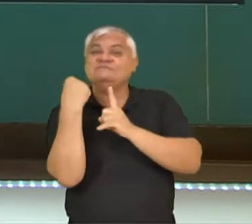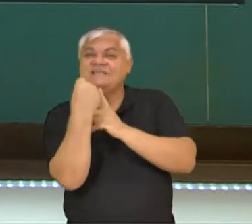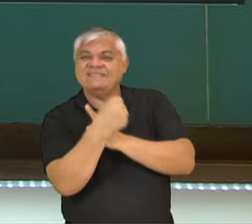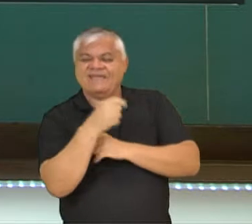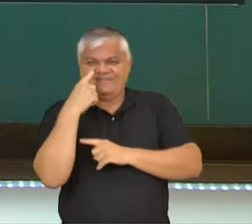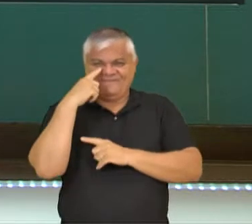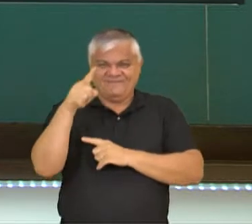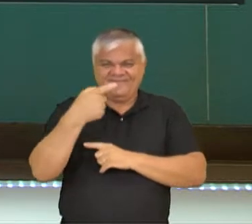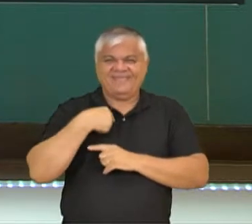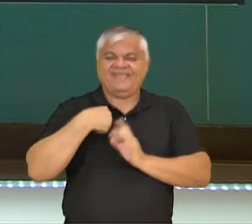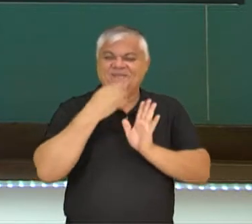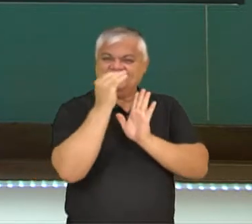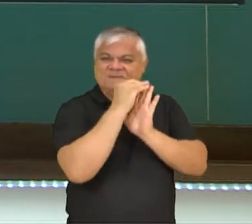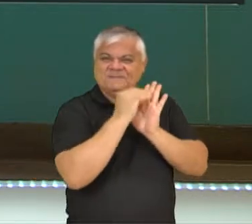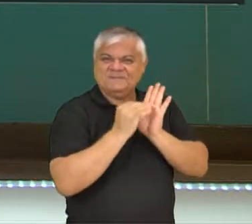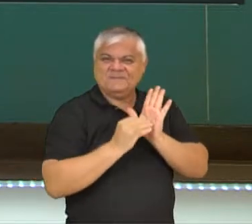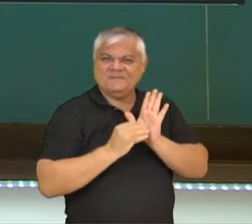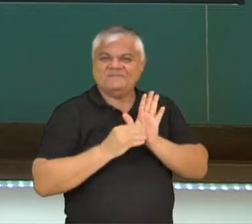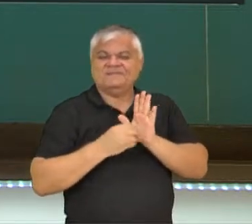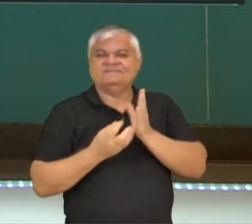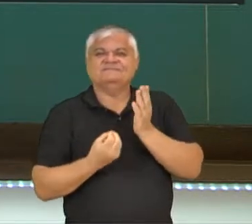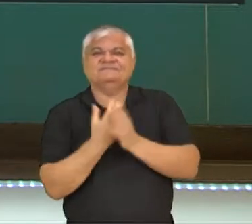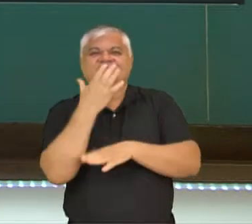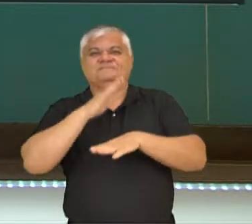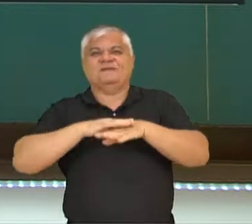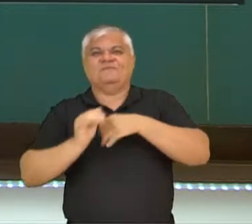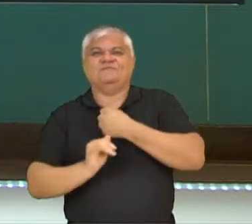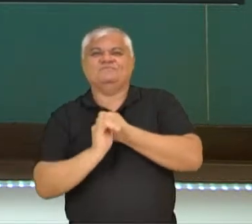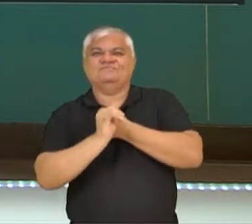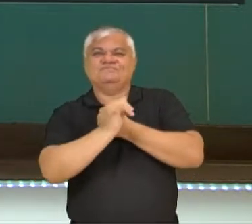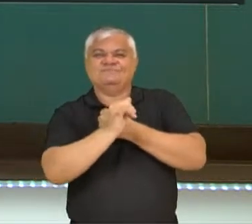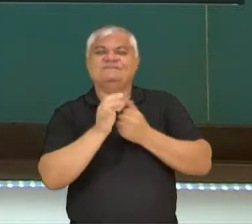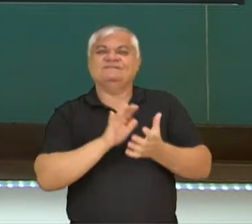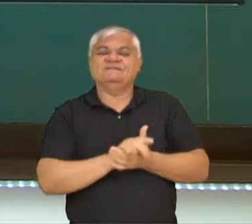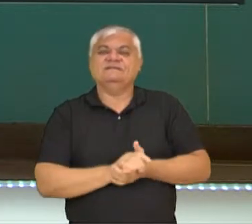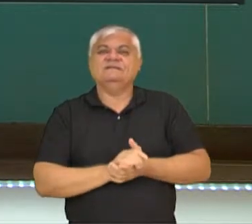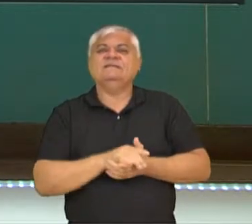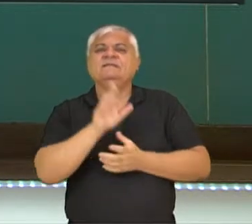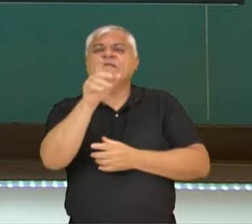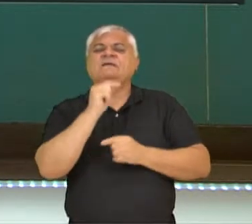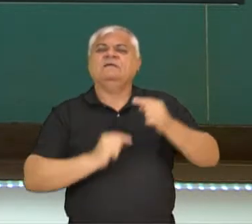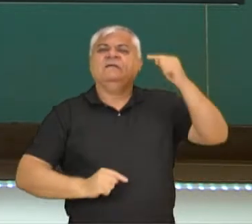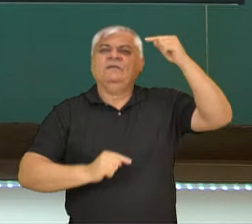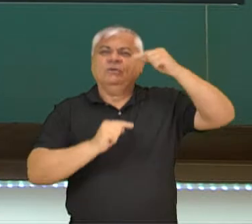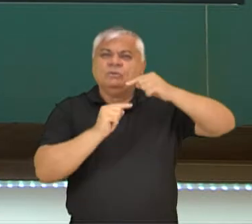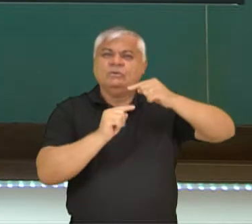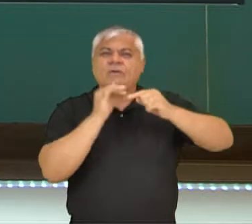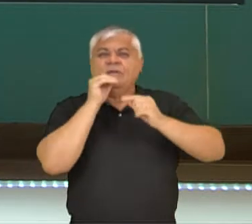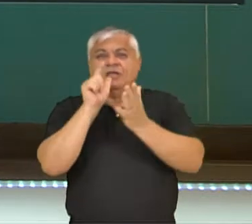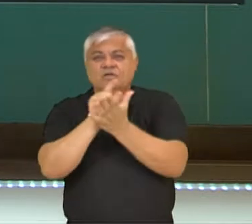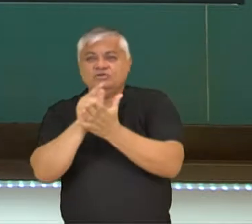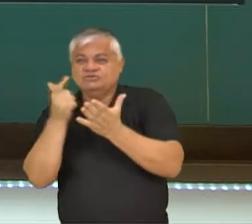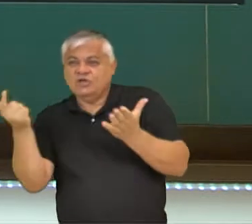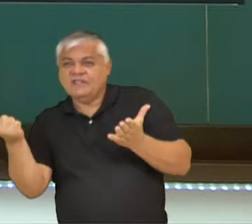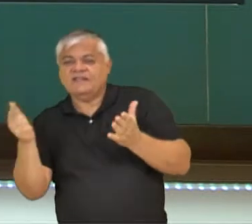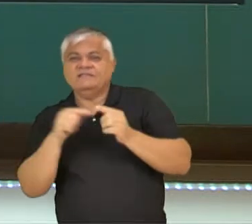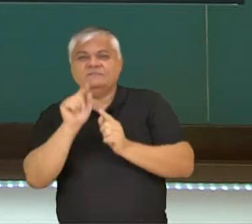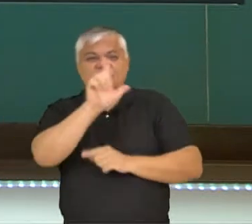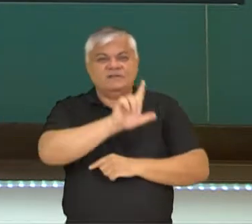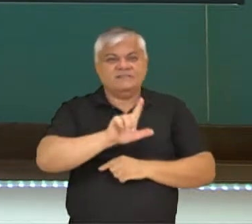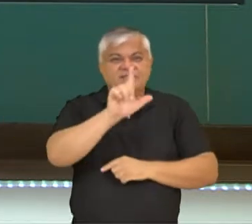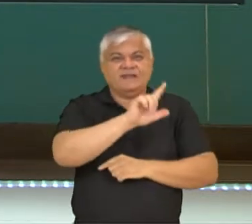a sua narrativa, a sua crônica. Então, ele é um texto curto e situa-se entre o jornalismo e a